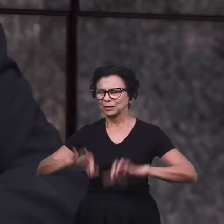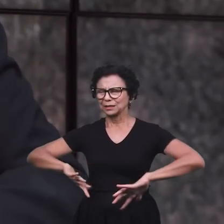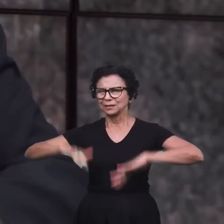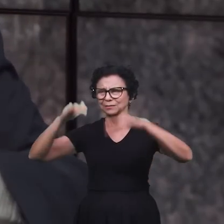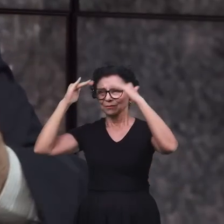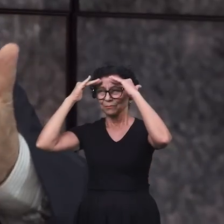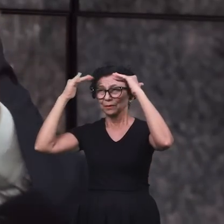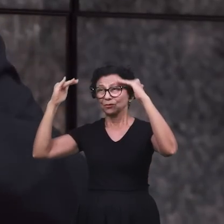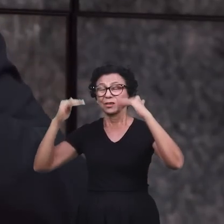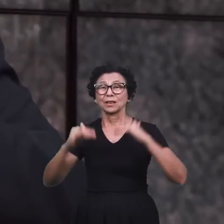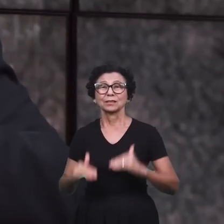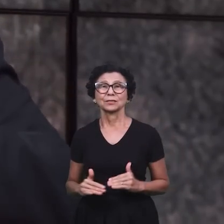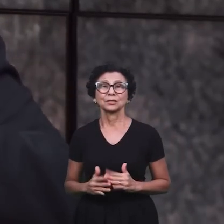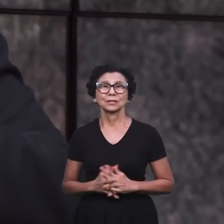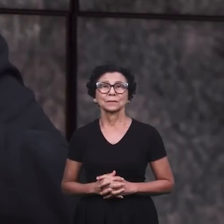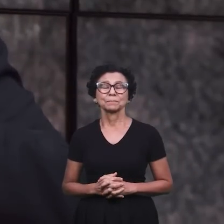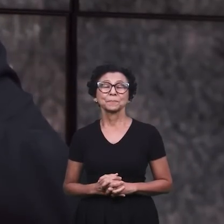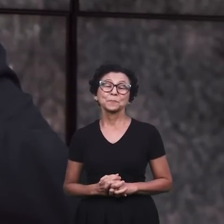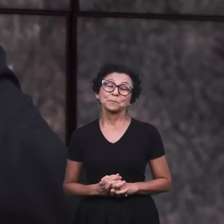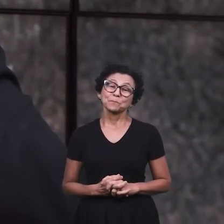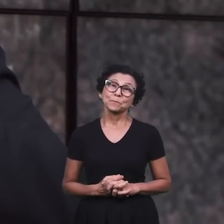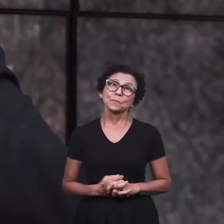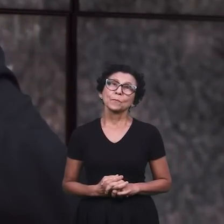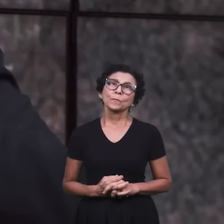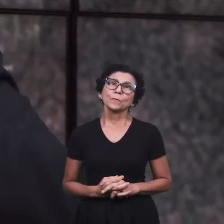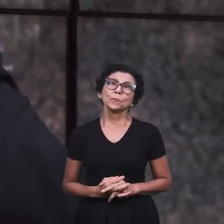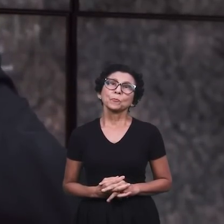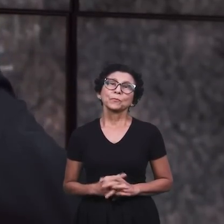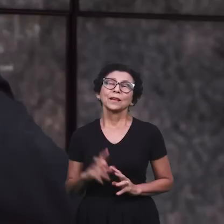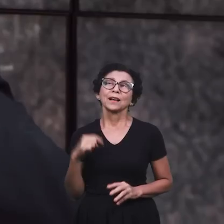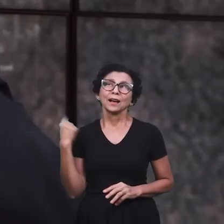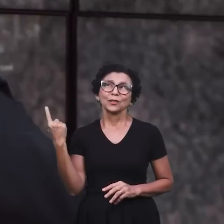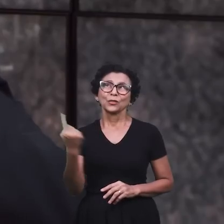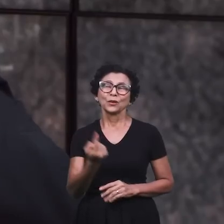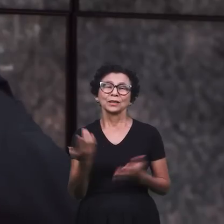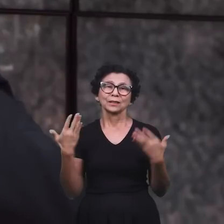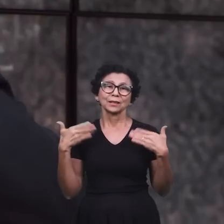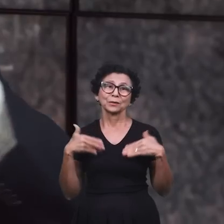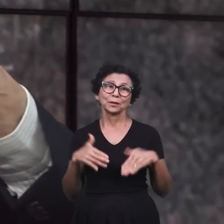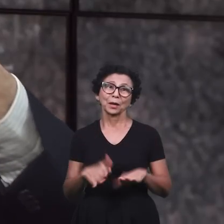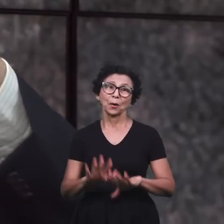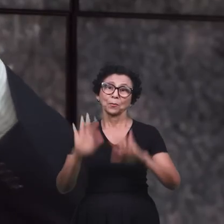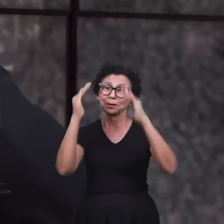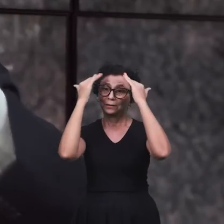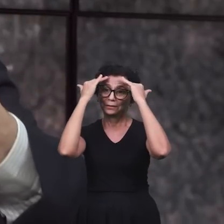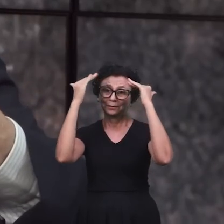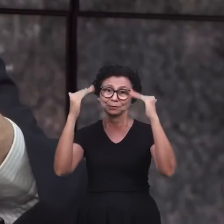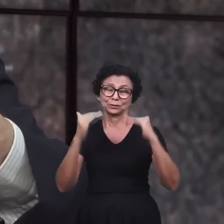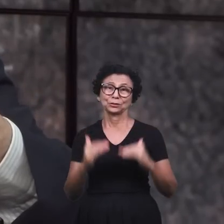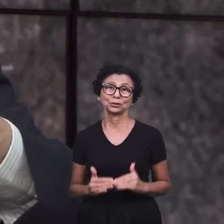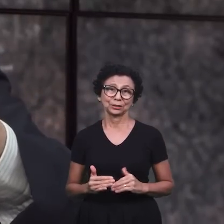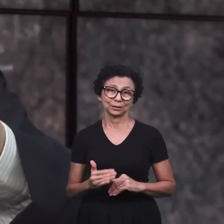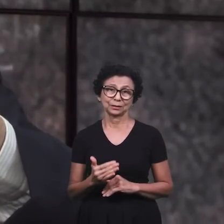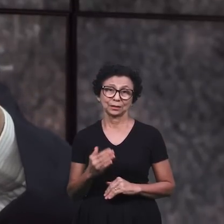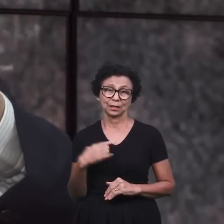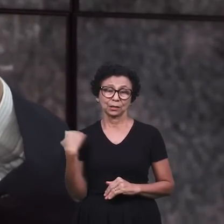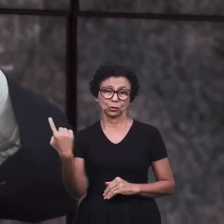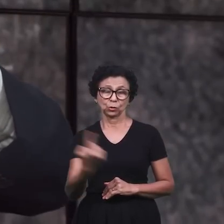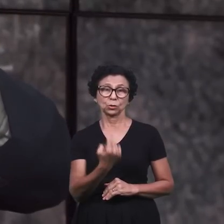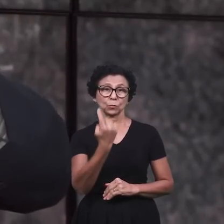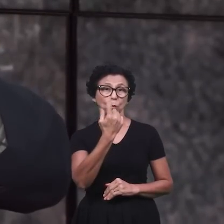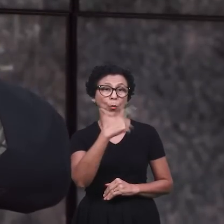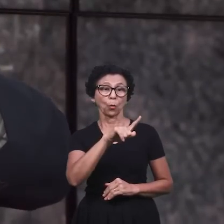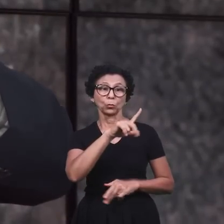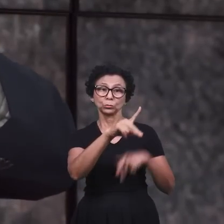Deus. Agora, nós, os gentios, já éramos desobedientes por natureza. O que aconteceu quando Jesus nos aceitou?